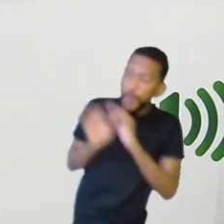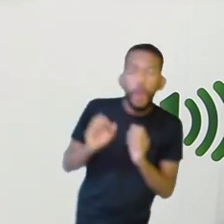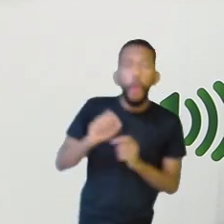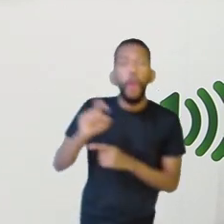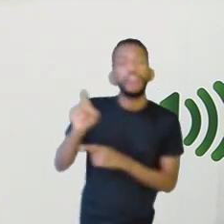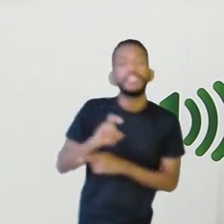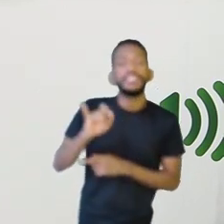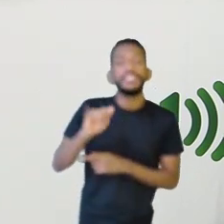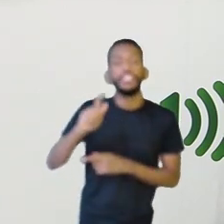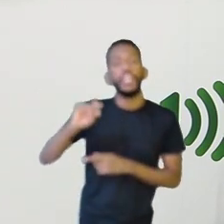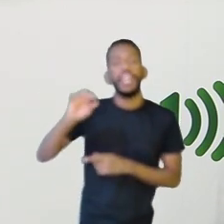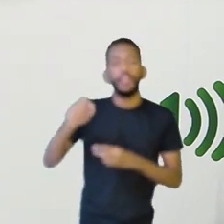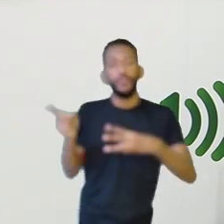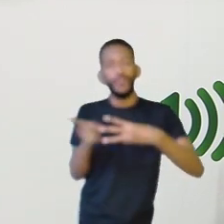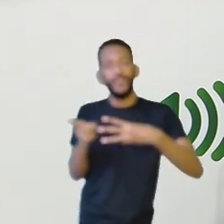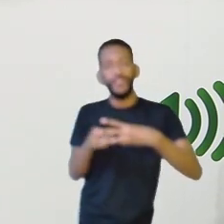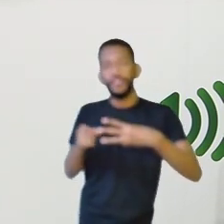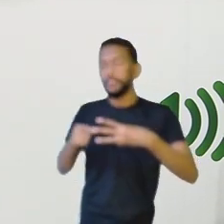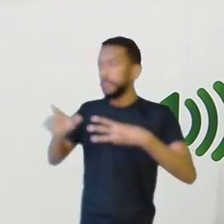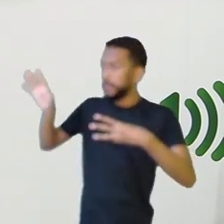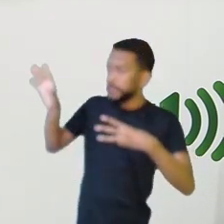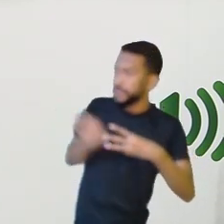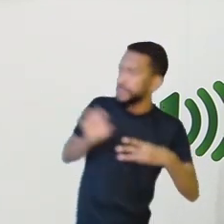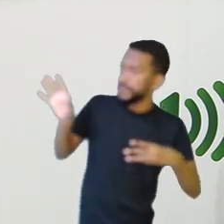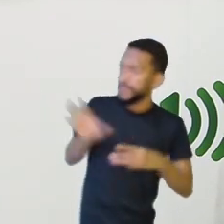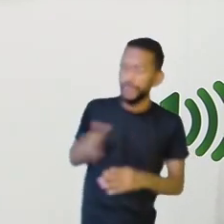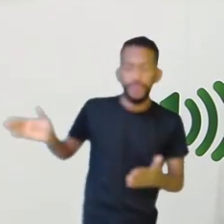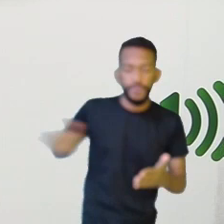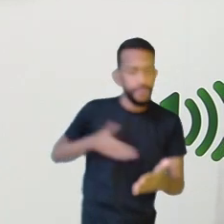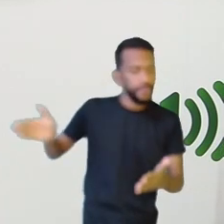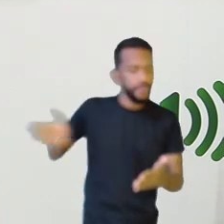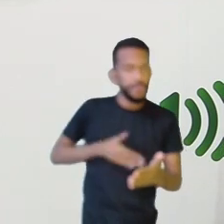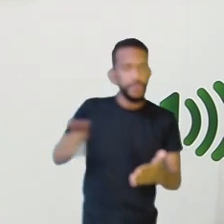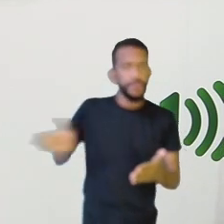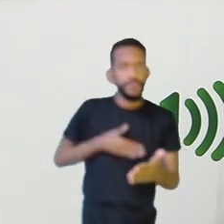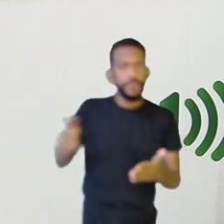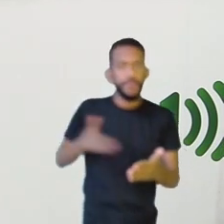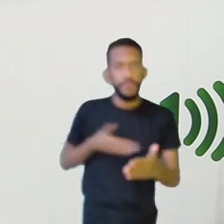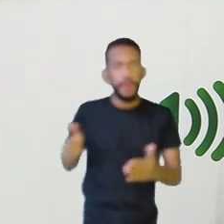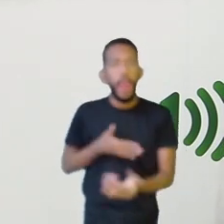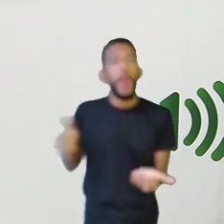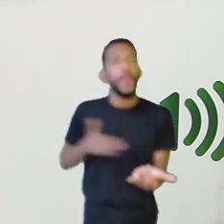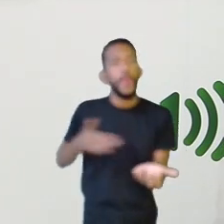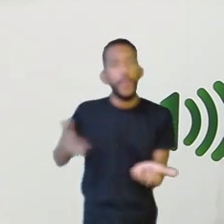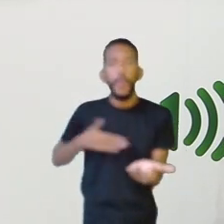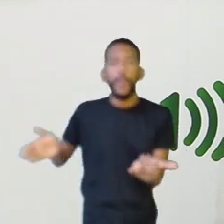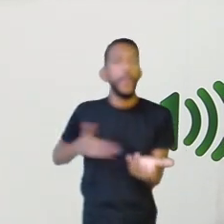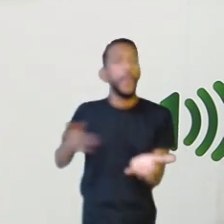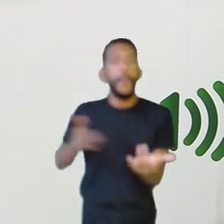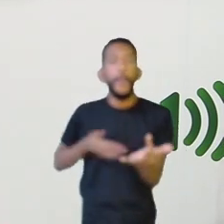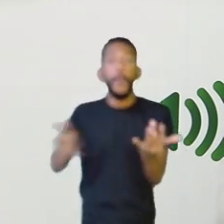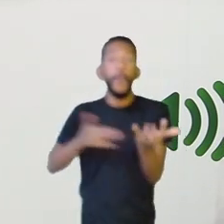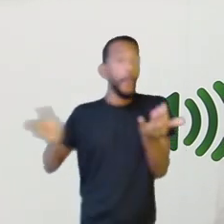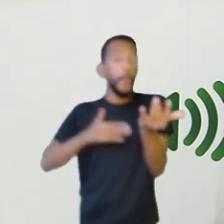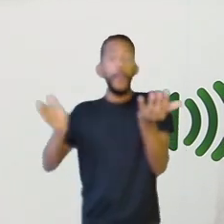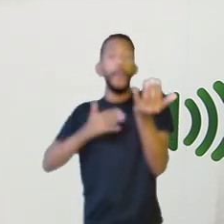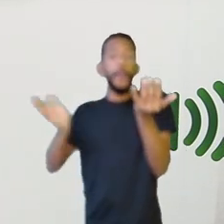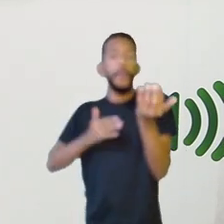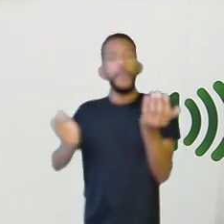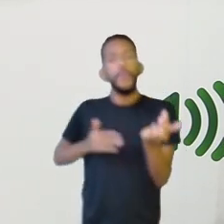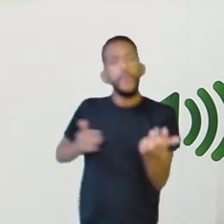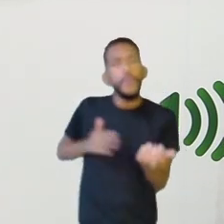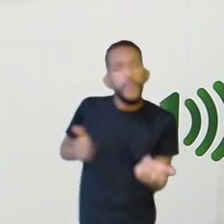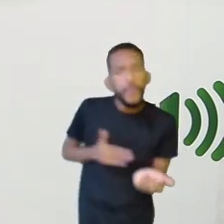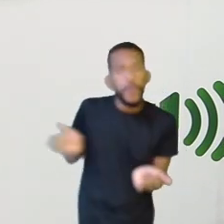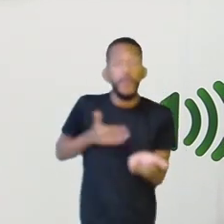oxigênio no local. E aí, a combustão, ela vai acontecer. Então, lembra disso. Para que a